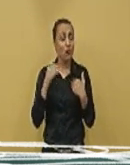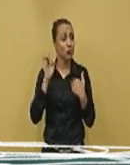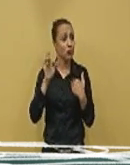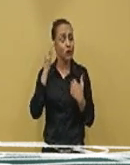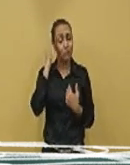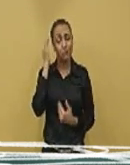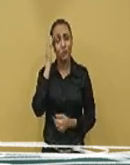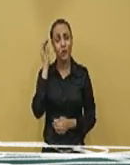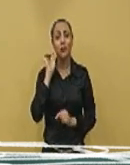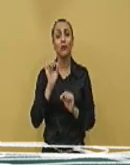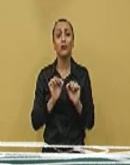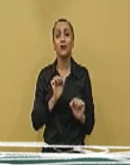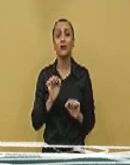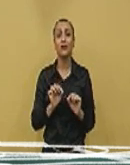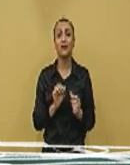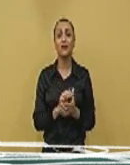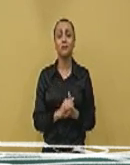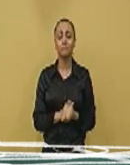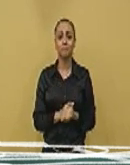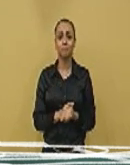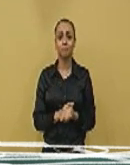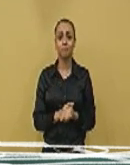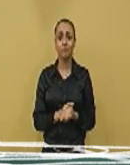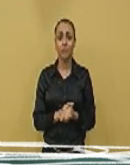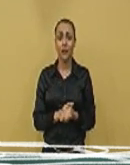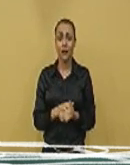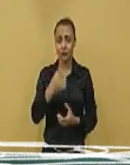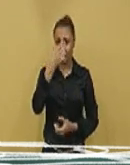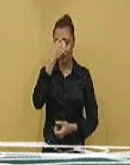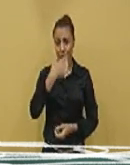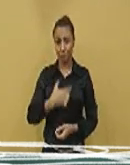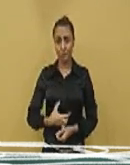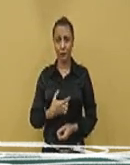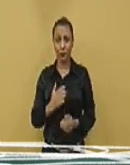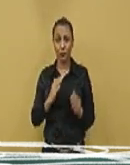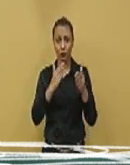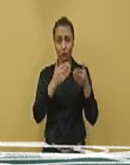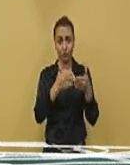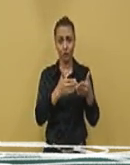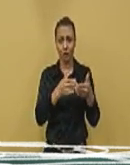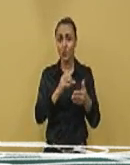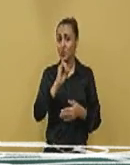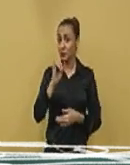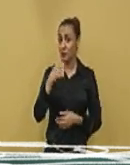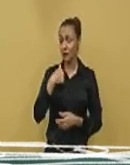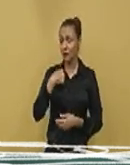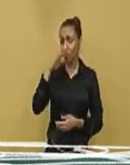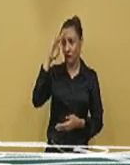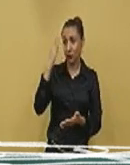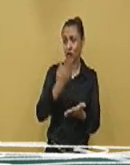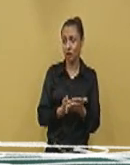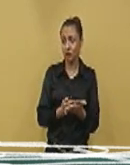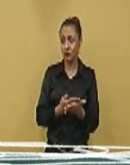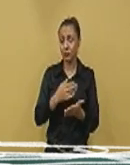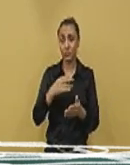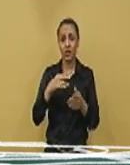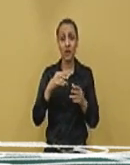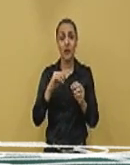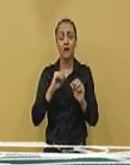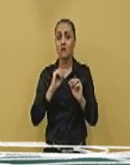gente tem que ter uma postura contra elas. Se eu acredito nisso, tudo bem, não tem